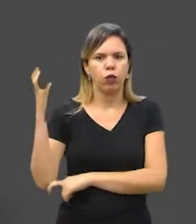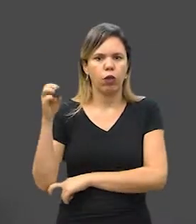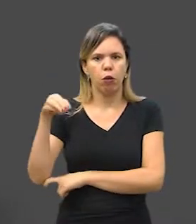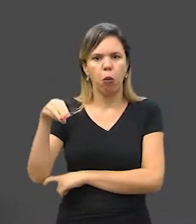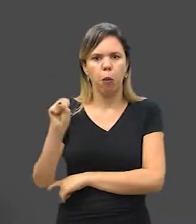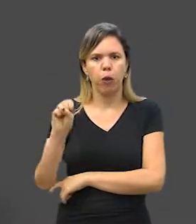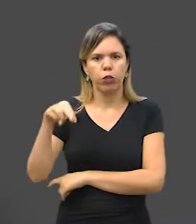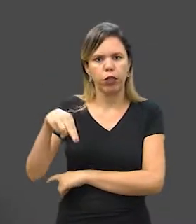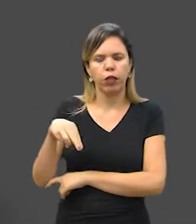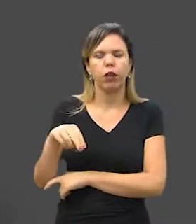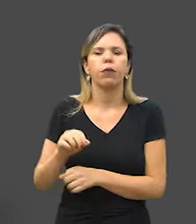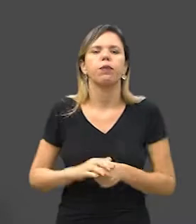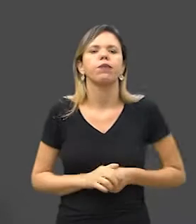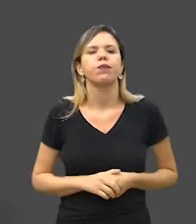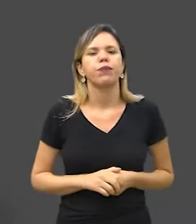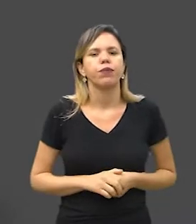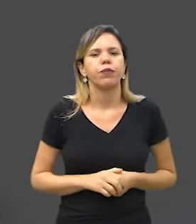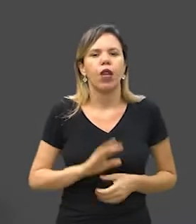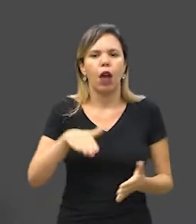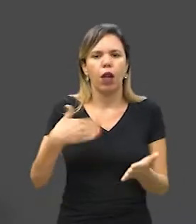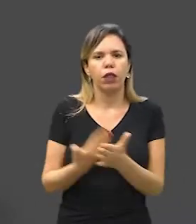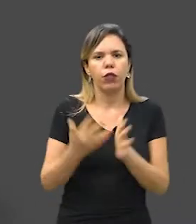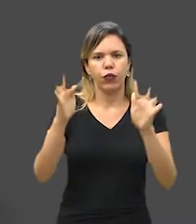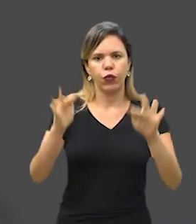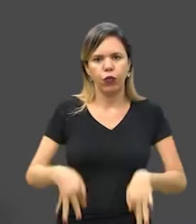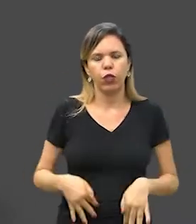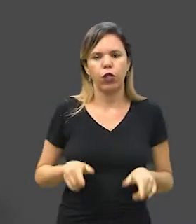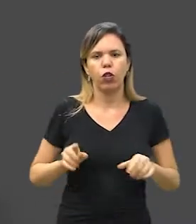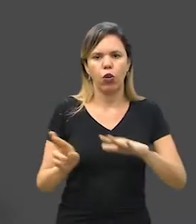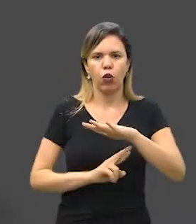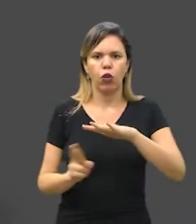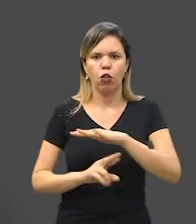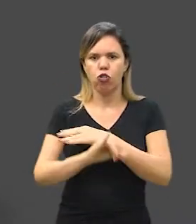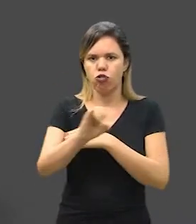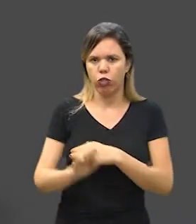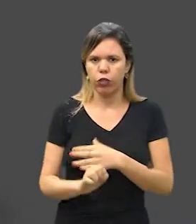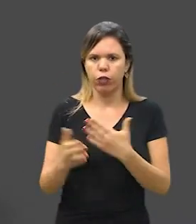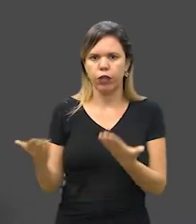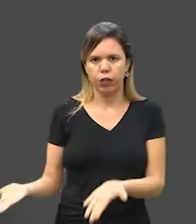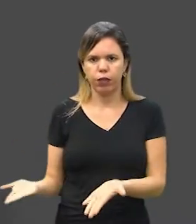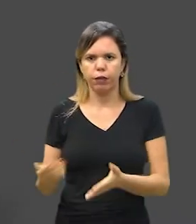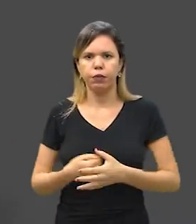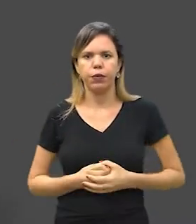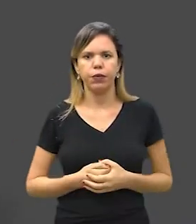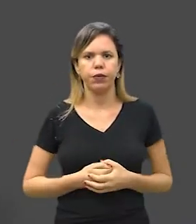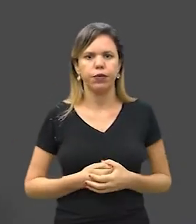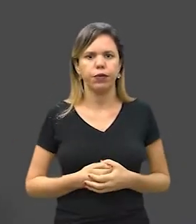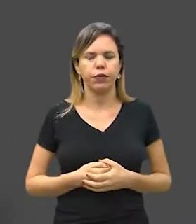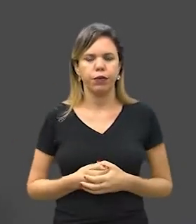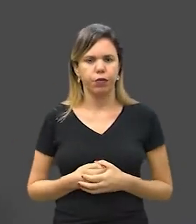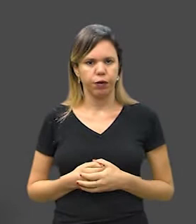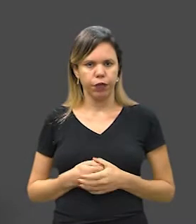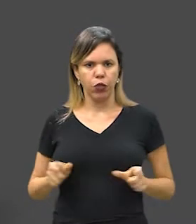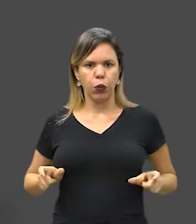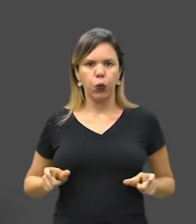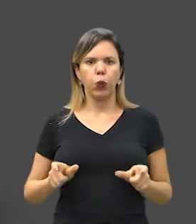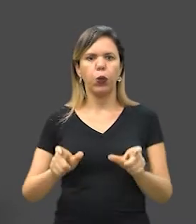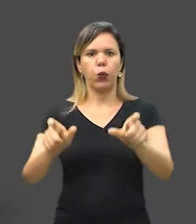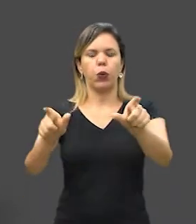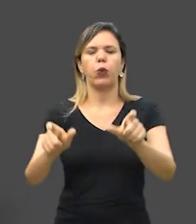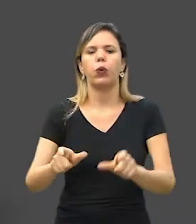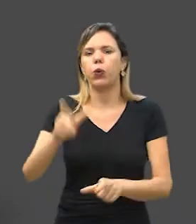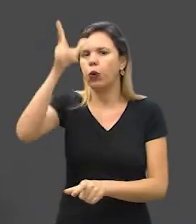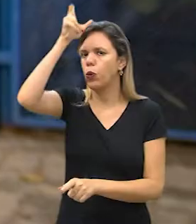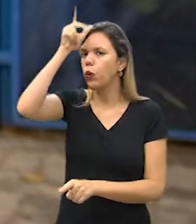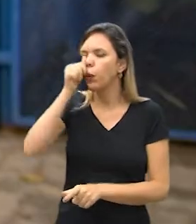Monsenhor Emílio José Salim iria até o final da Rodovia José Bonifácio Coutinho Nogueira a